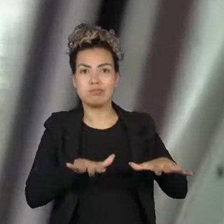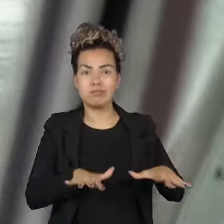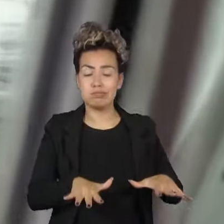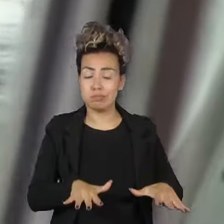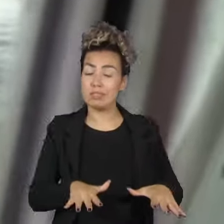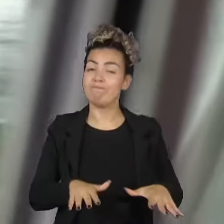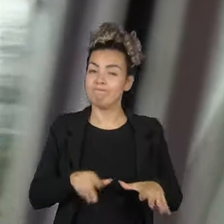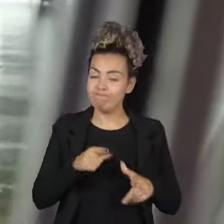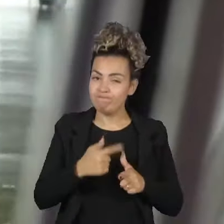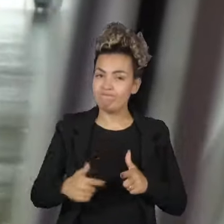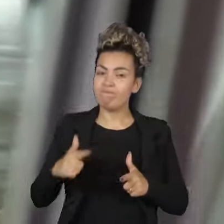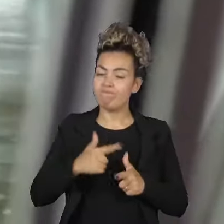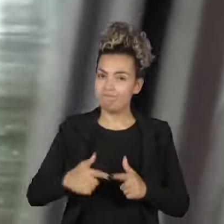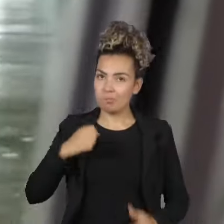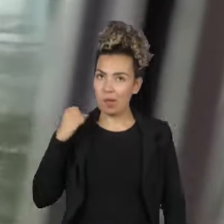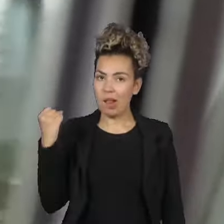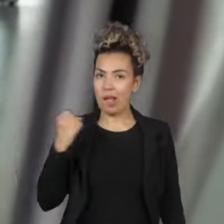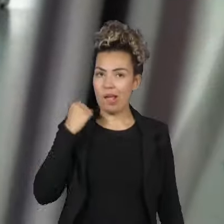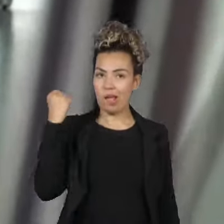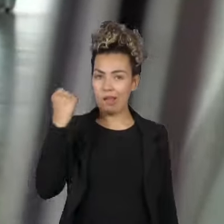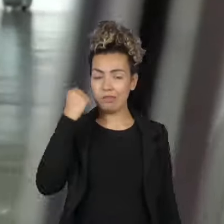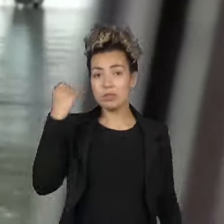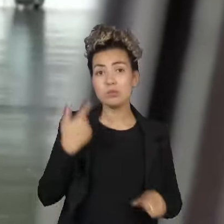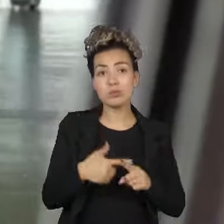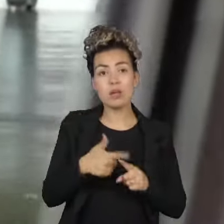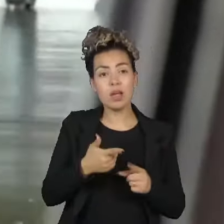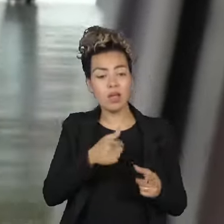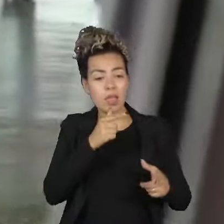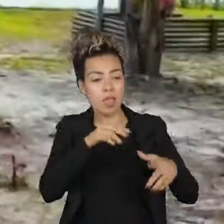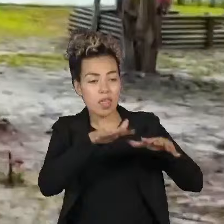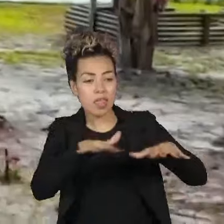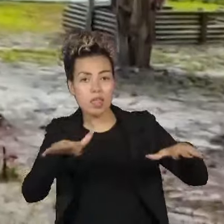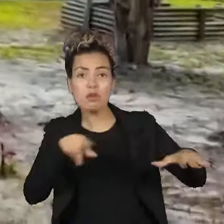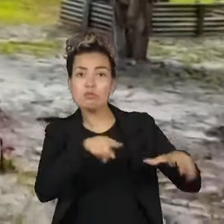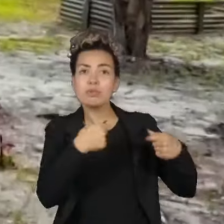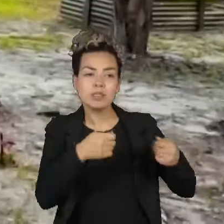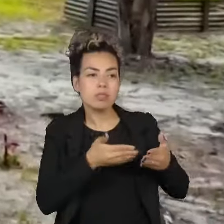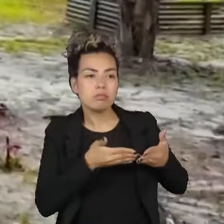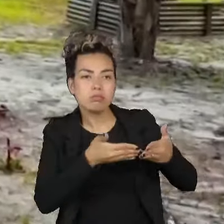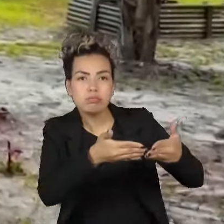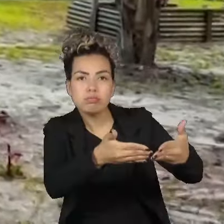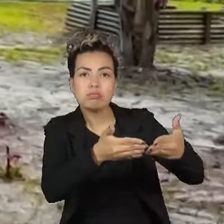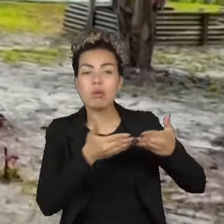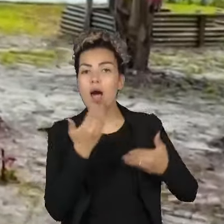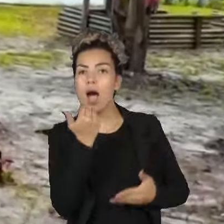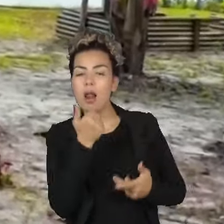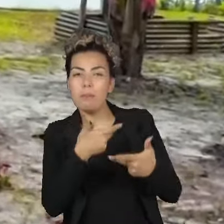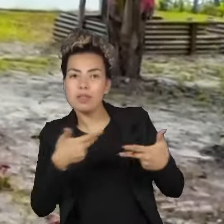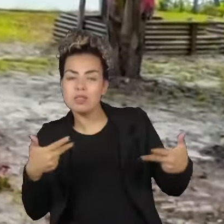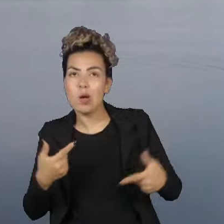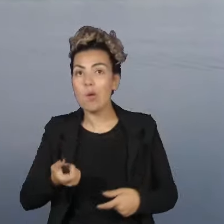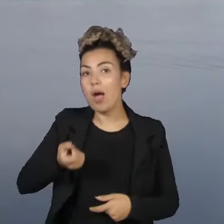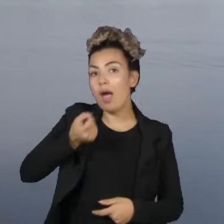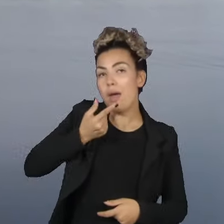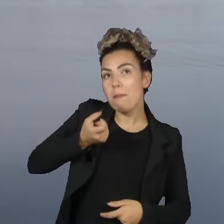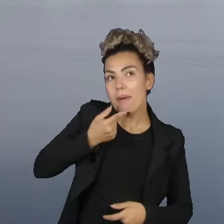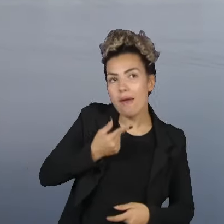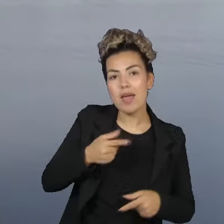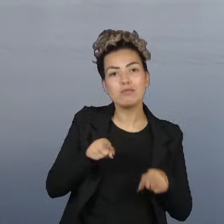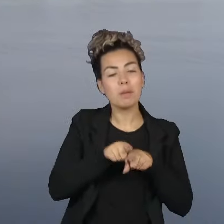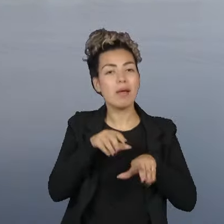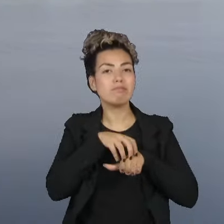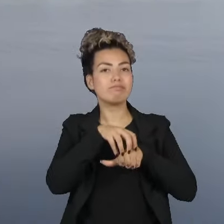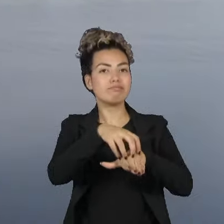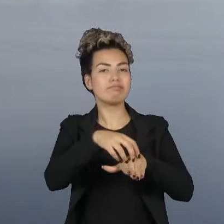população, que depende dos rios para alimentação, remédios, meios de subsistência e transporte.